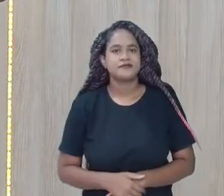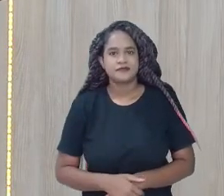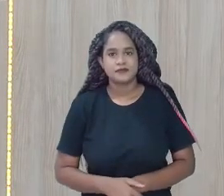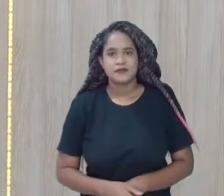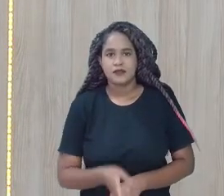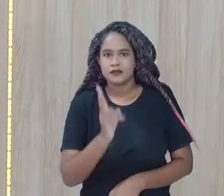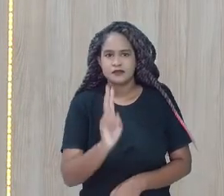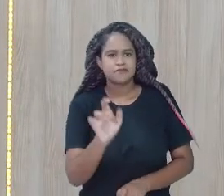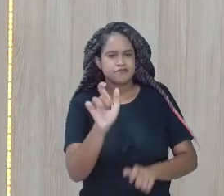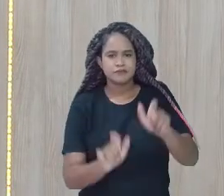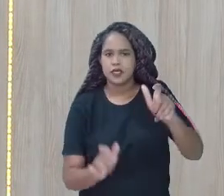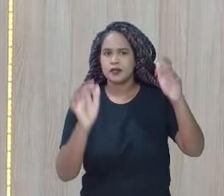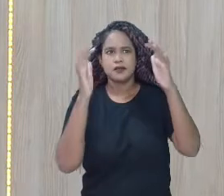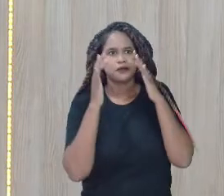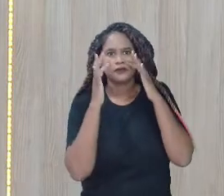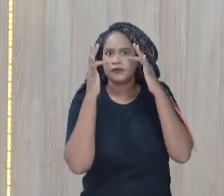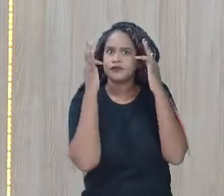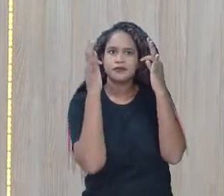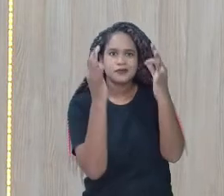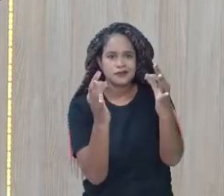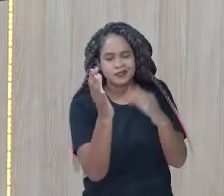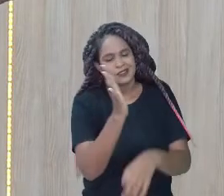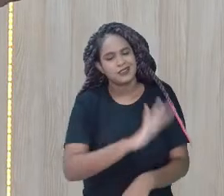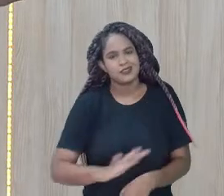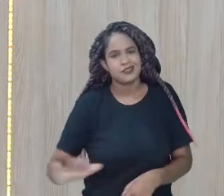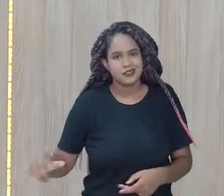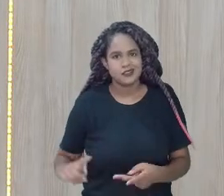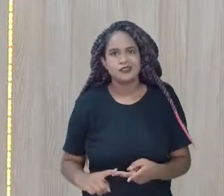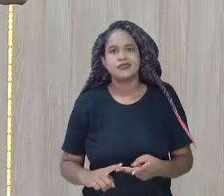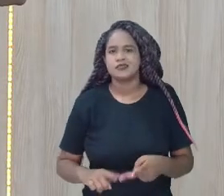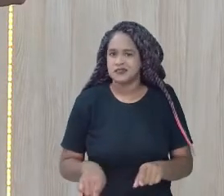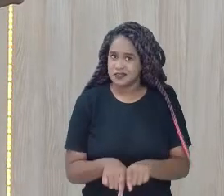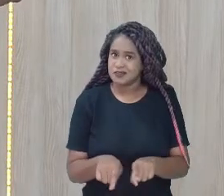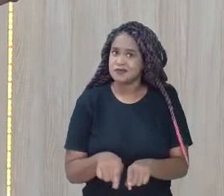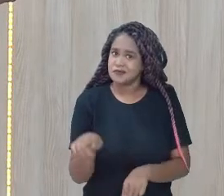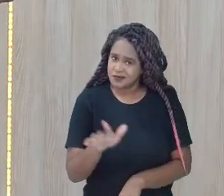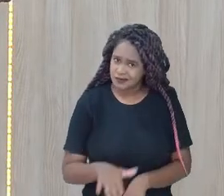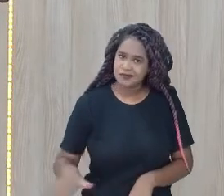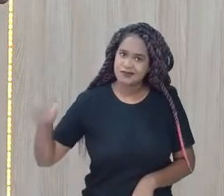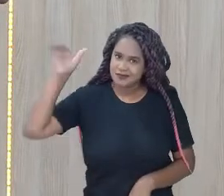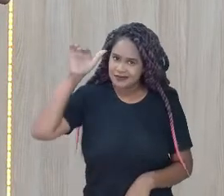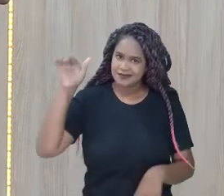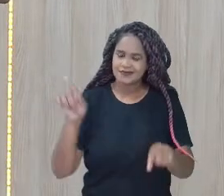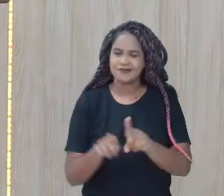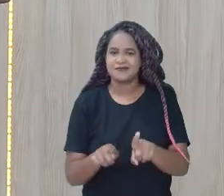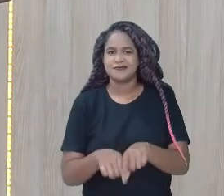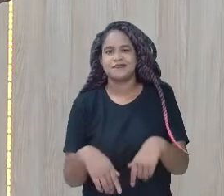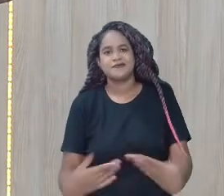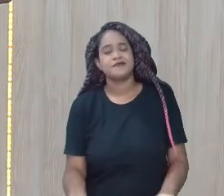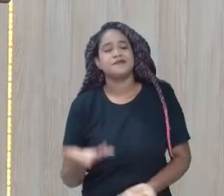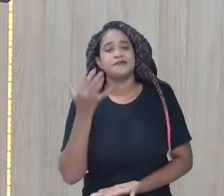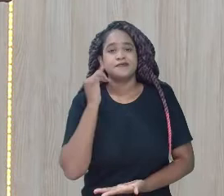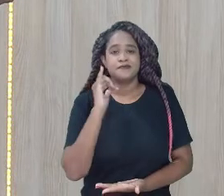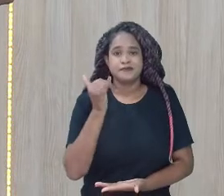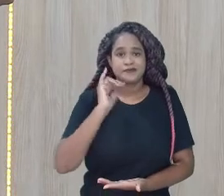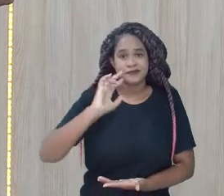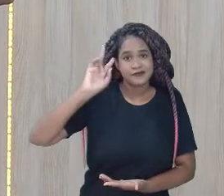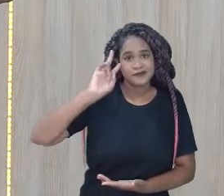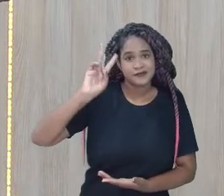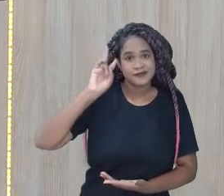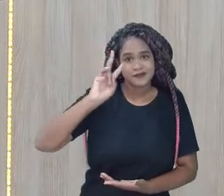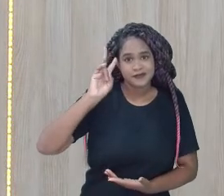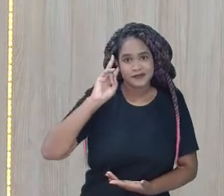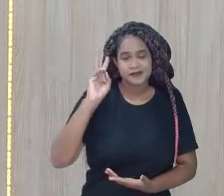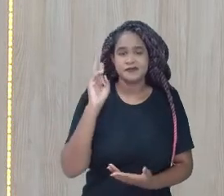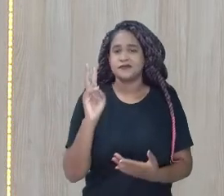a atenção da criança ao adulto. Então, toda a história lúdica, contada